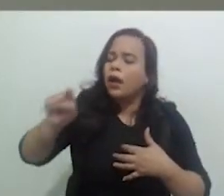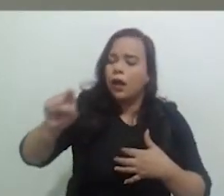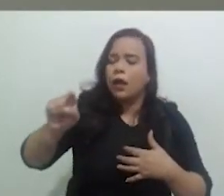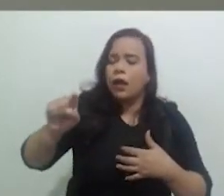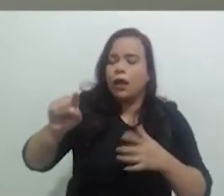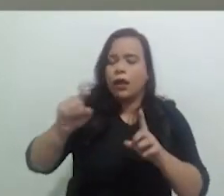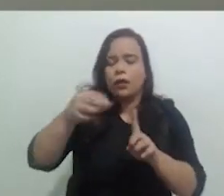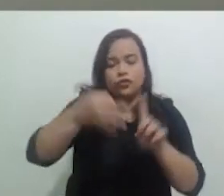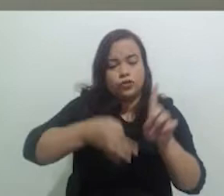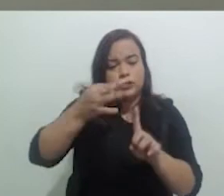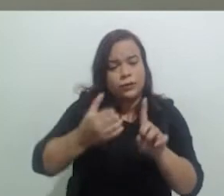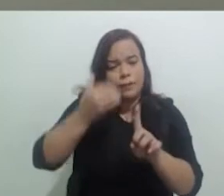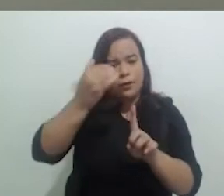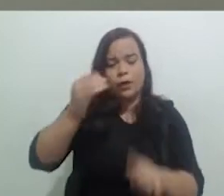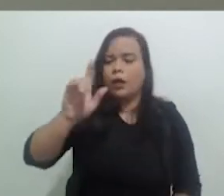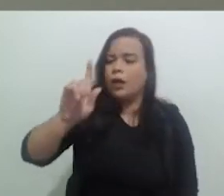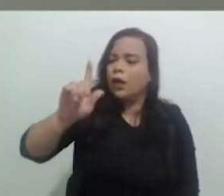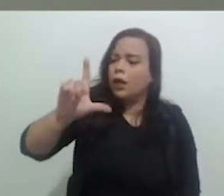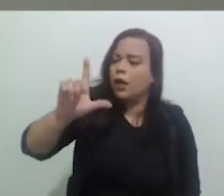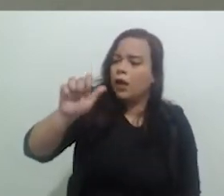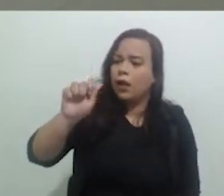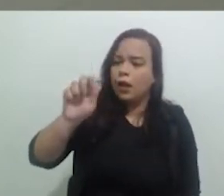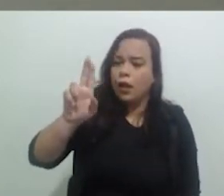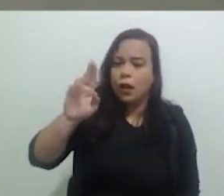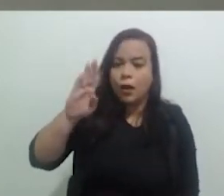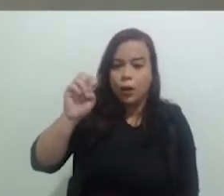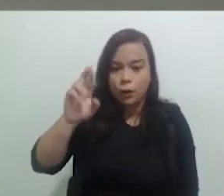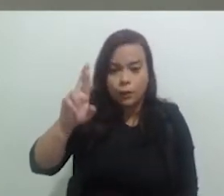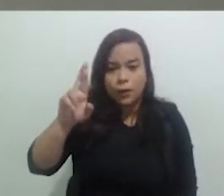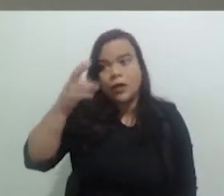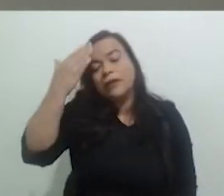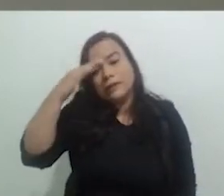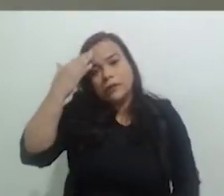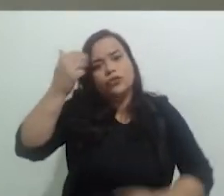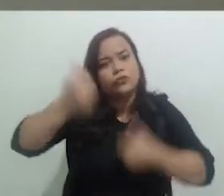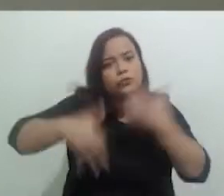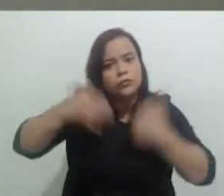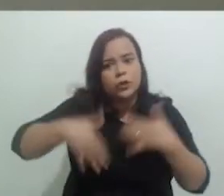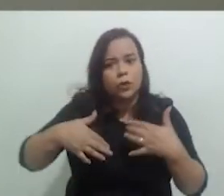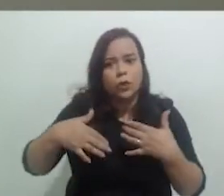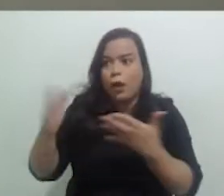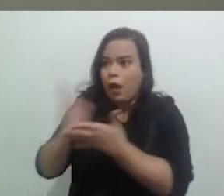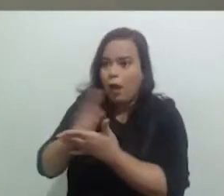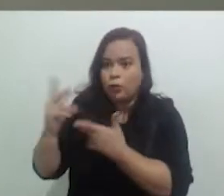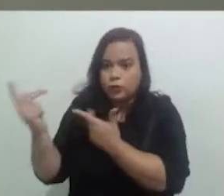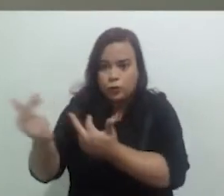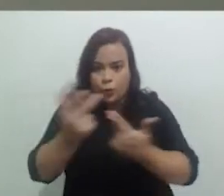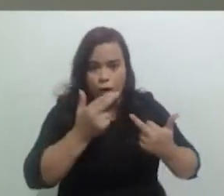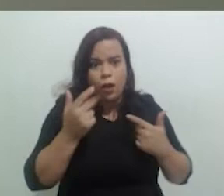por alguns, inclusive por mim, já havia sido esposado por mim anteriormente